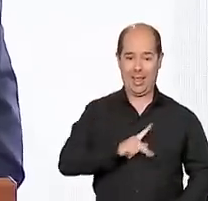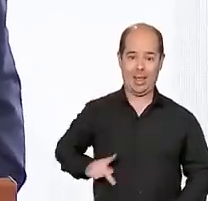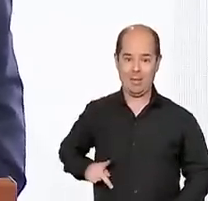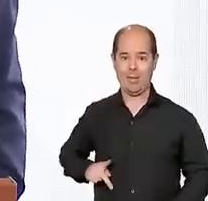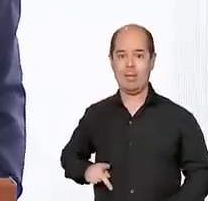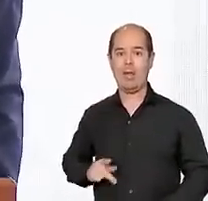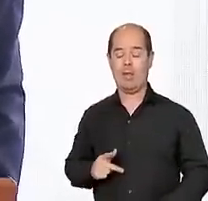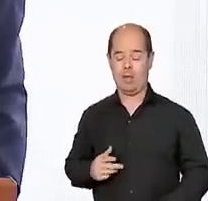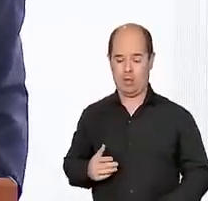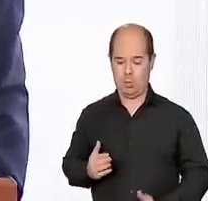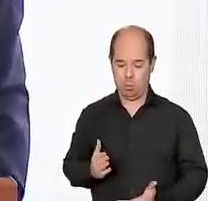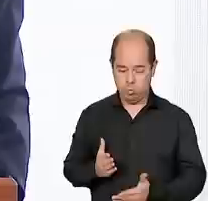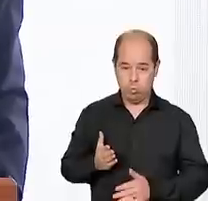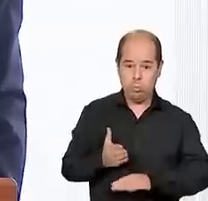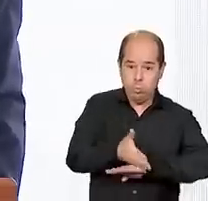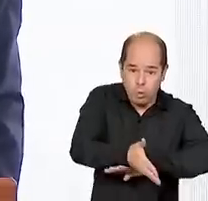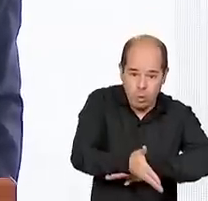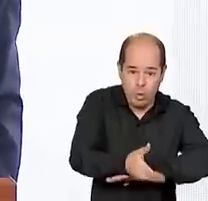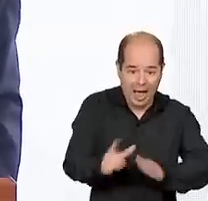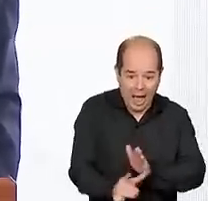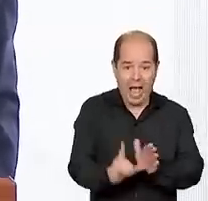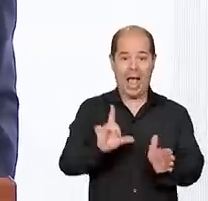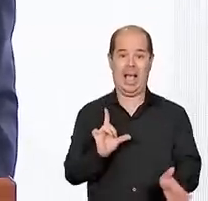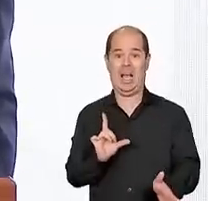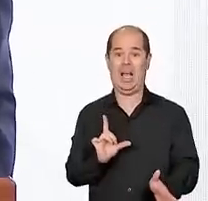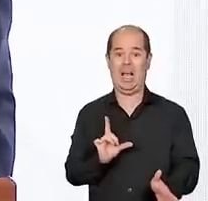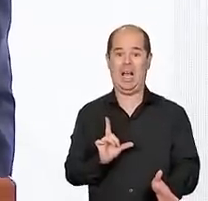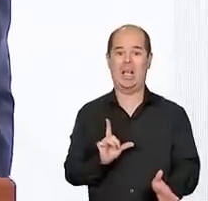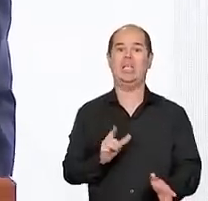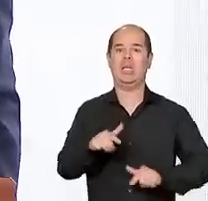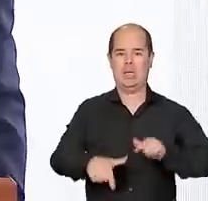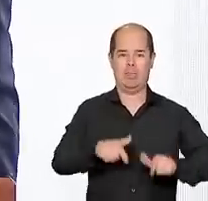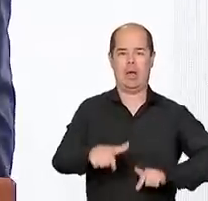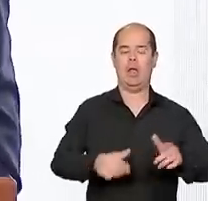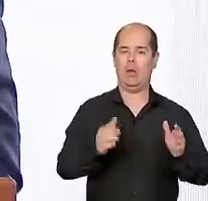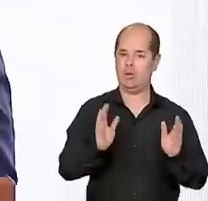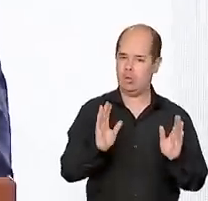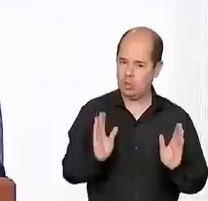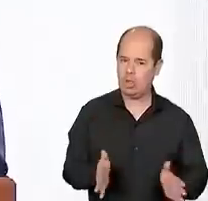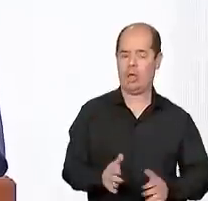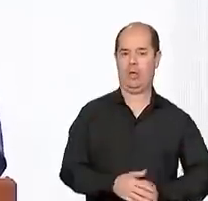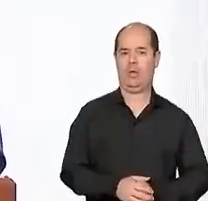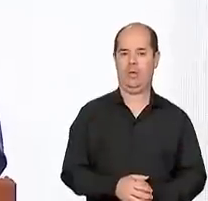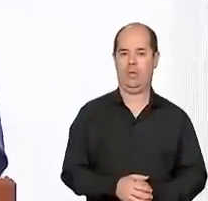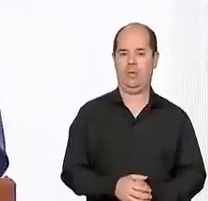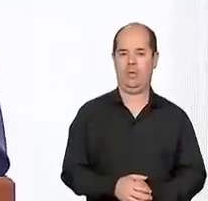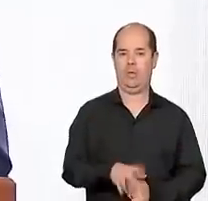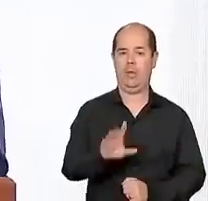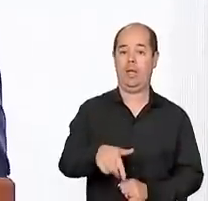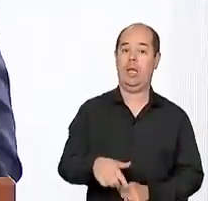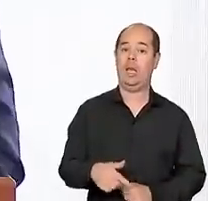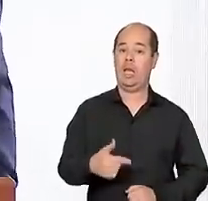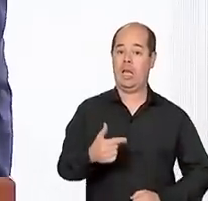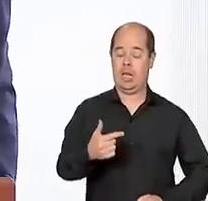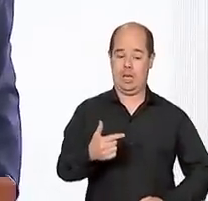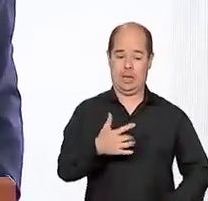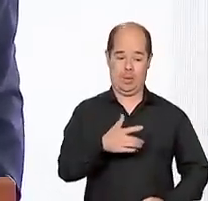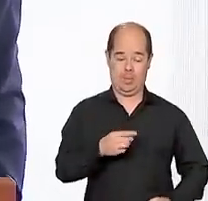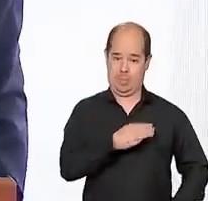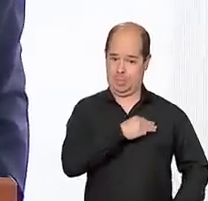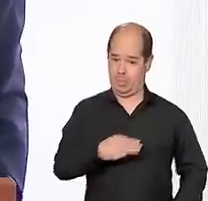colocando 22 bilhões a mais no Ministério da Saúde. Voltou mais médicos,